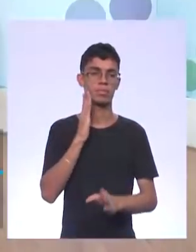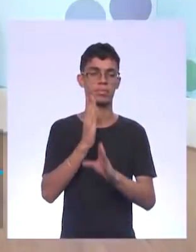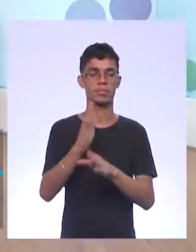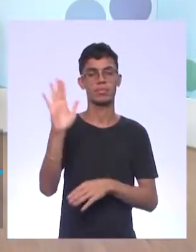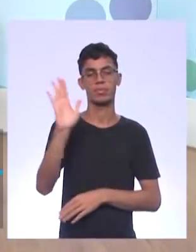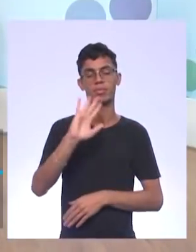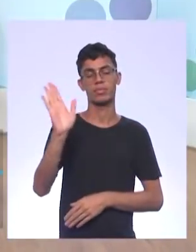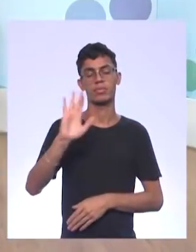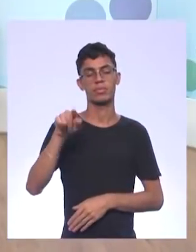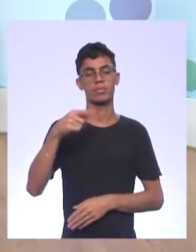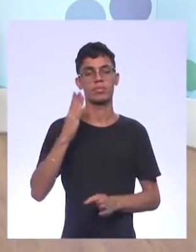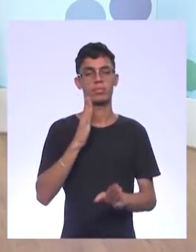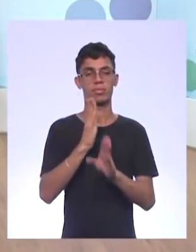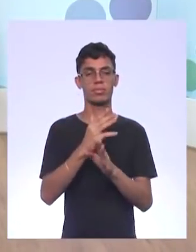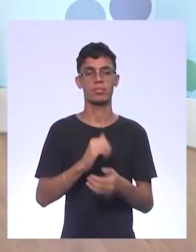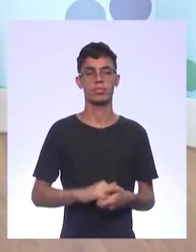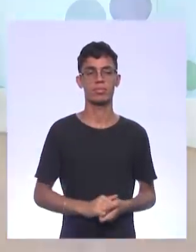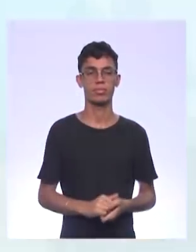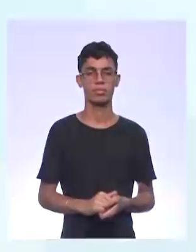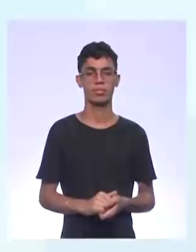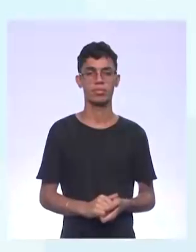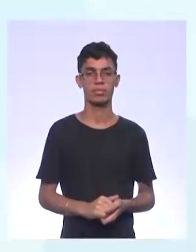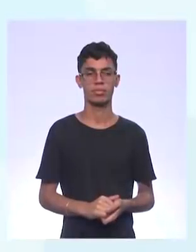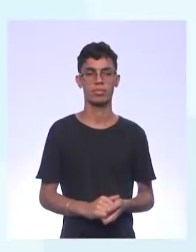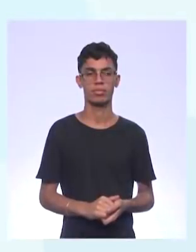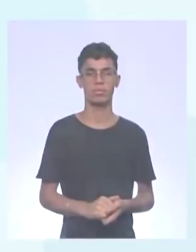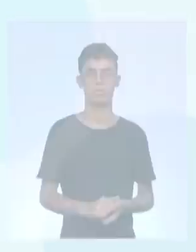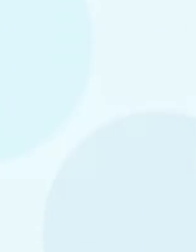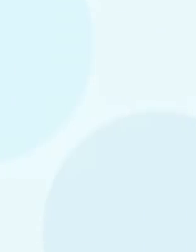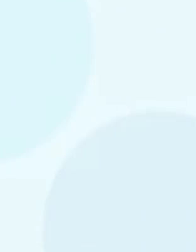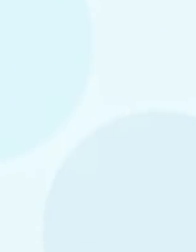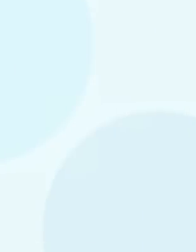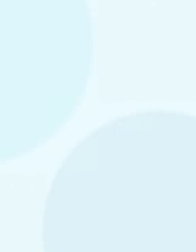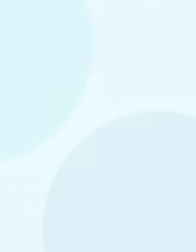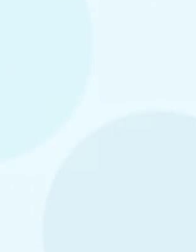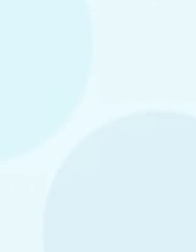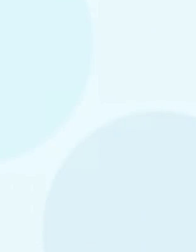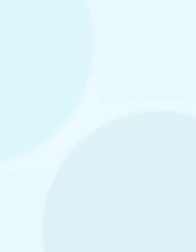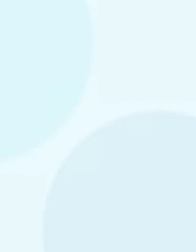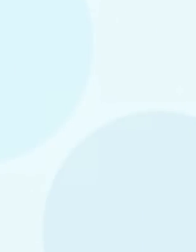tchau tchau até a próxima E aí